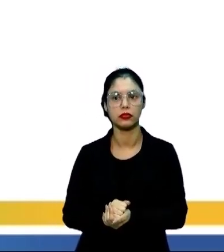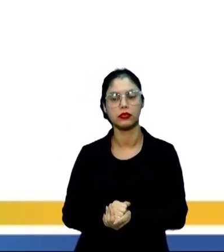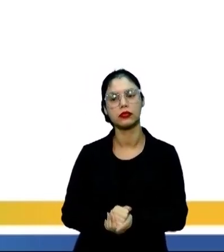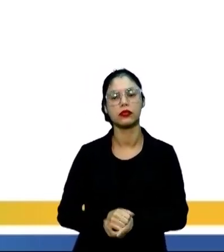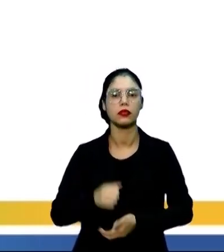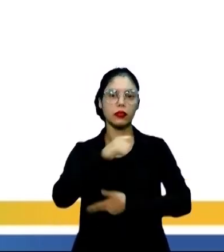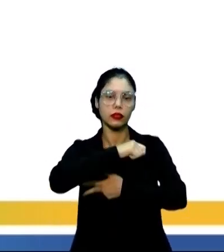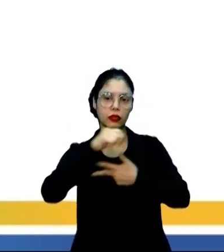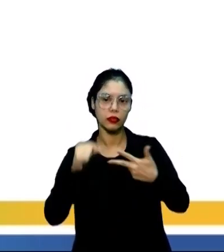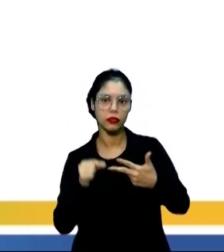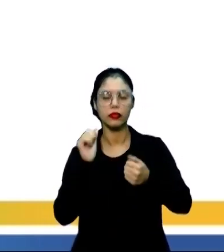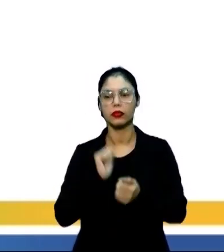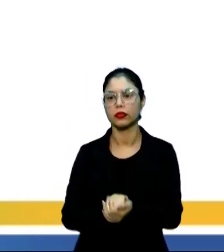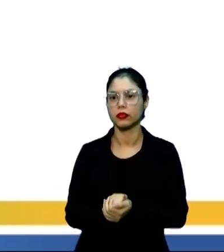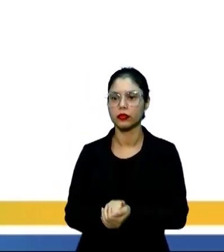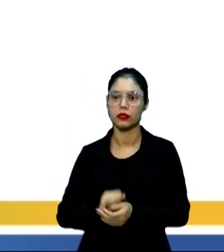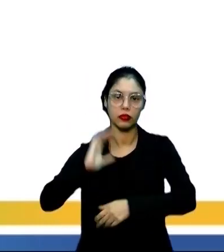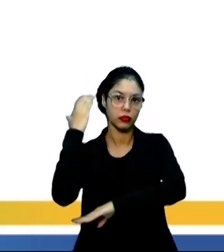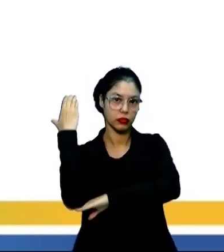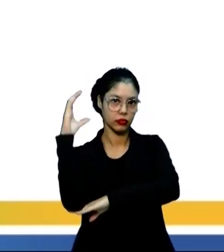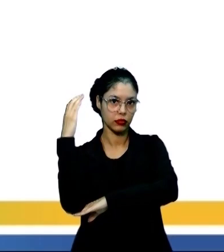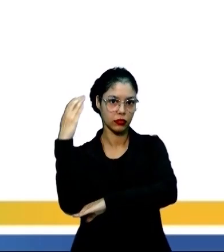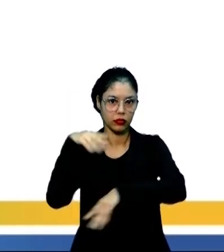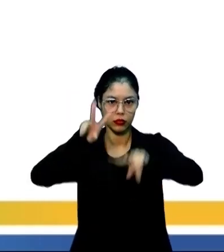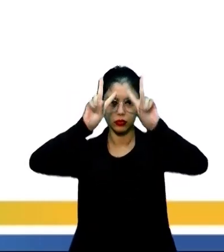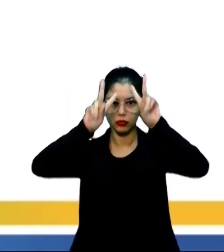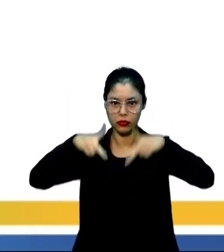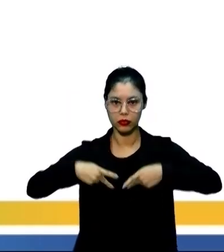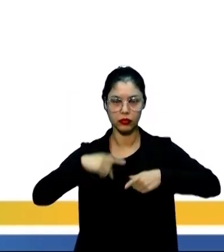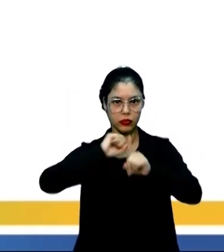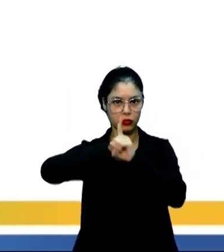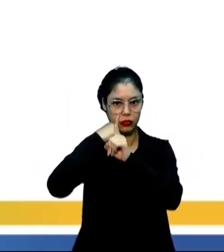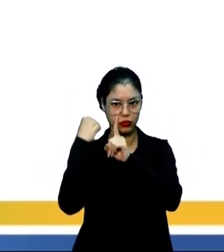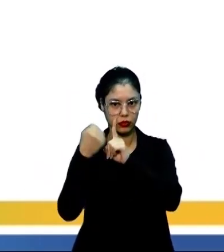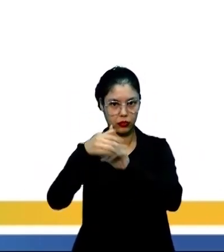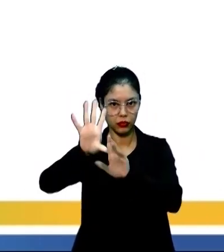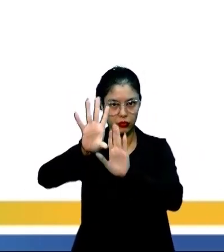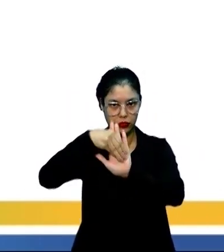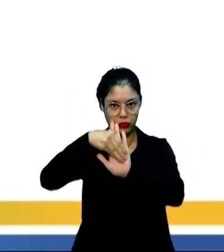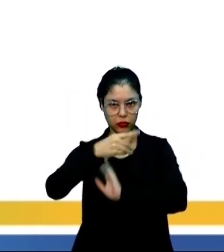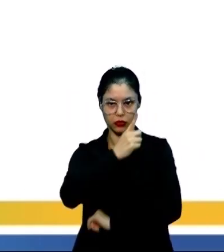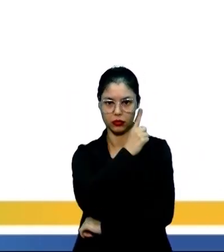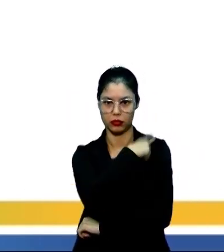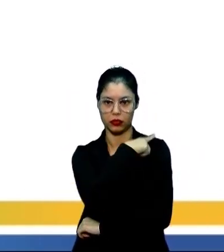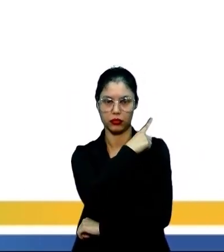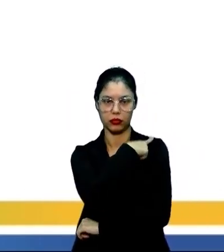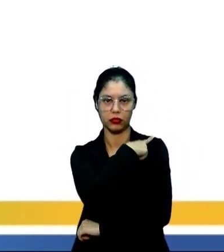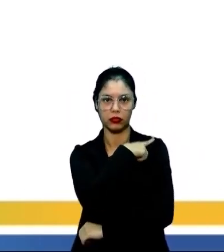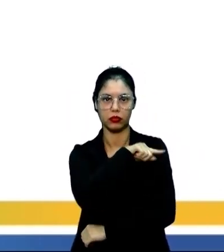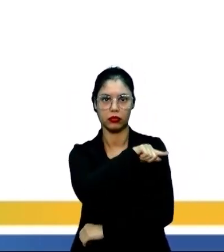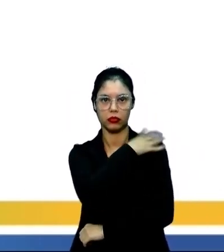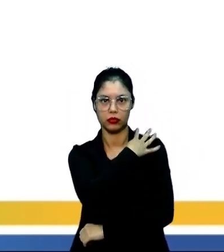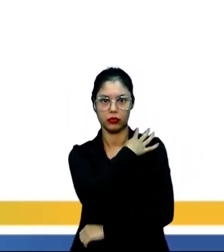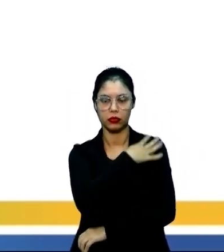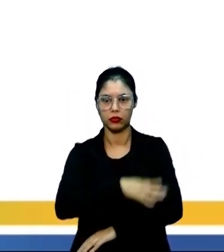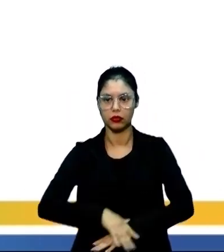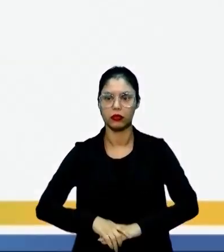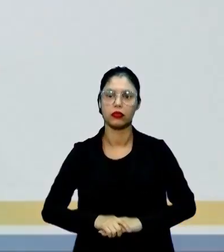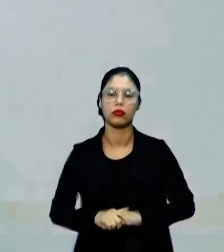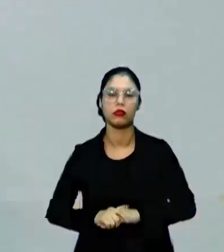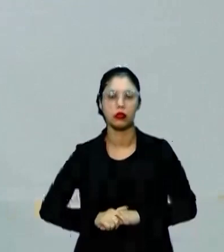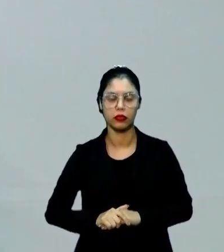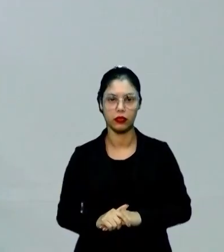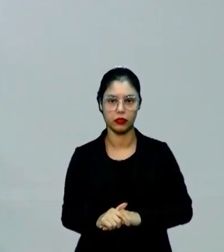Enem, volume Ciências Humanas e Sociais Aplicadas, o livro do primeiro ano